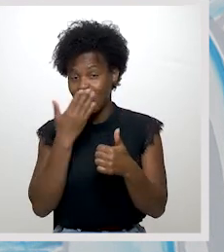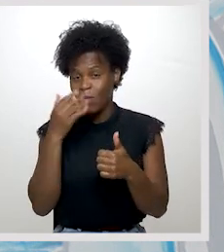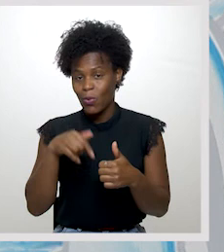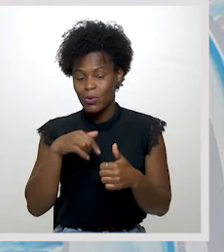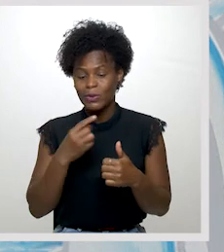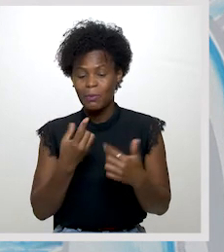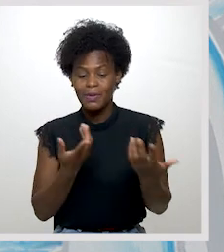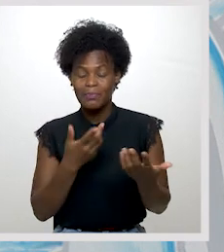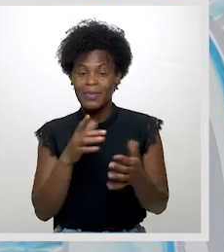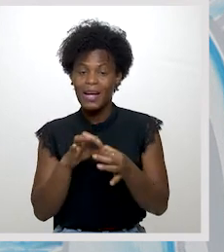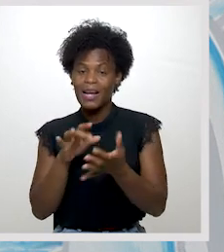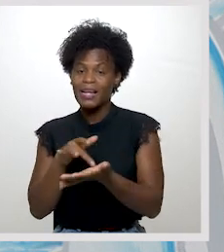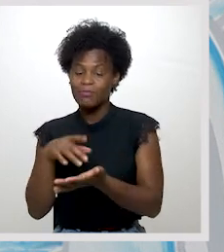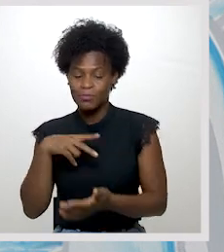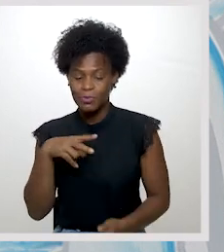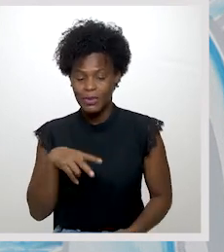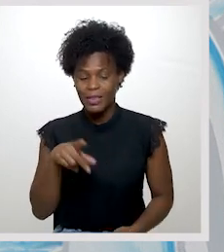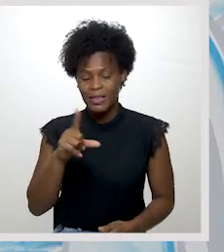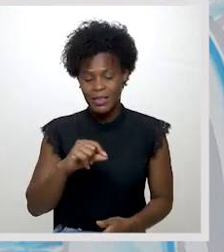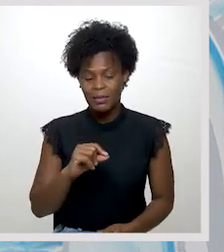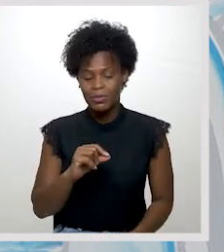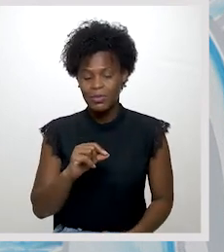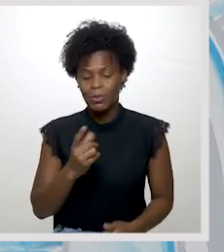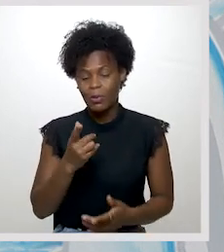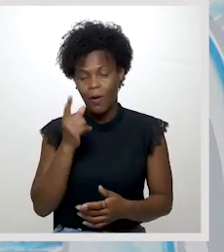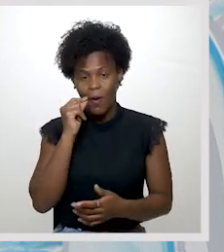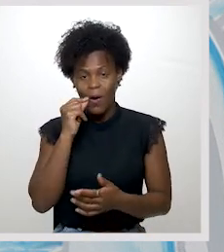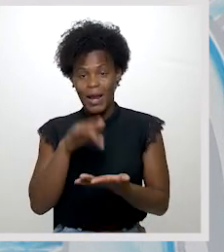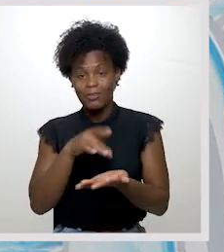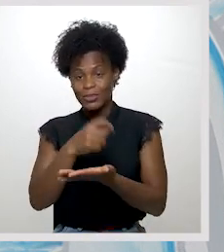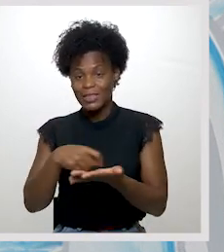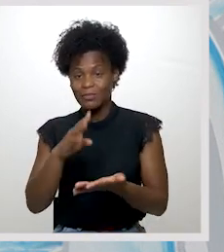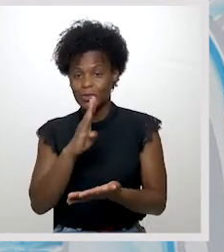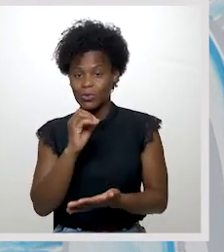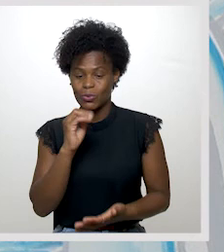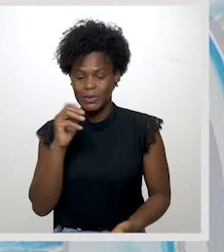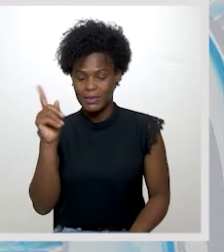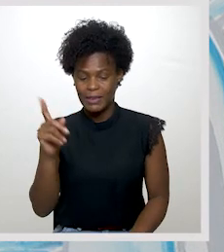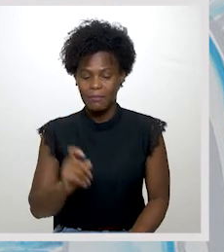aula de hoje sobre a literatura portuguesa e sobre o escritor José Saramago.